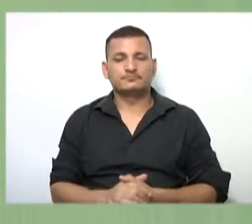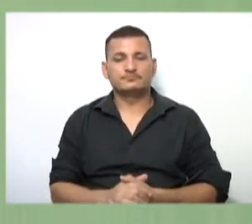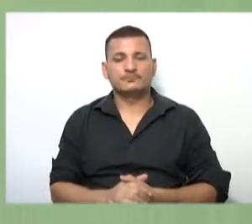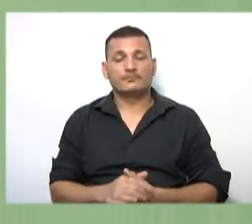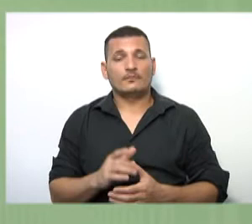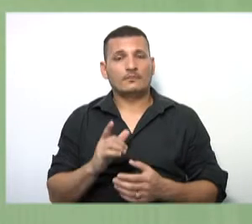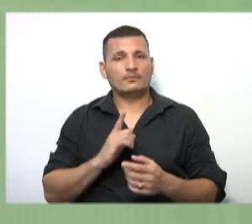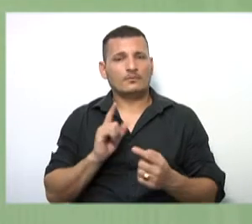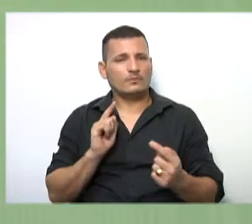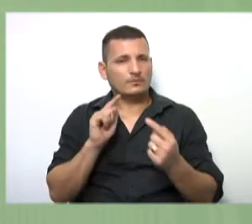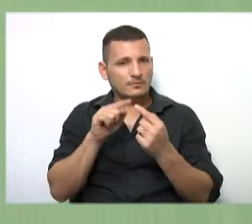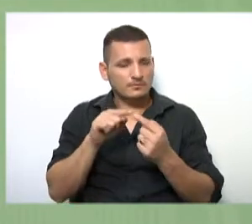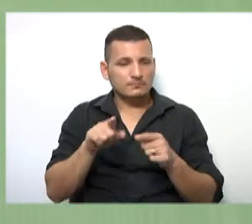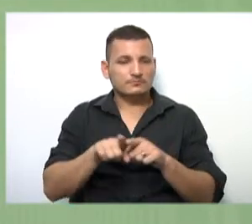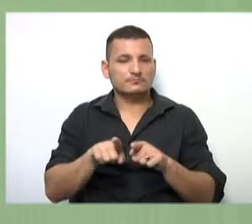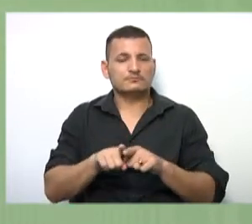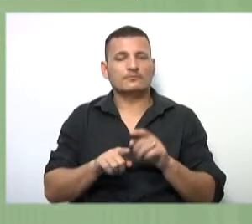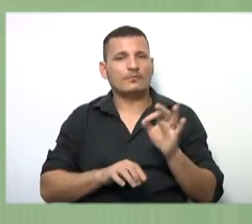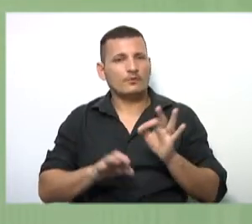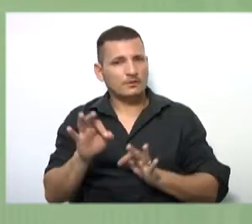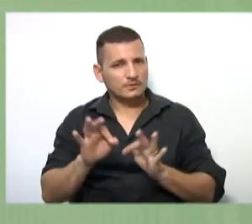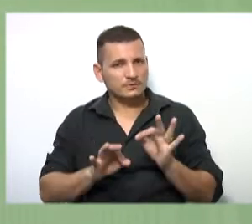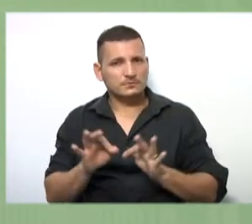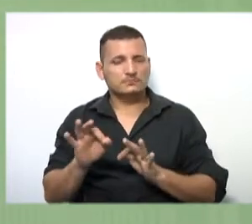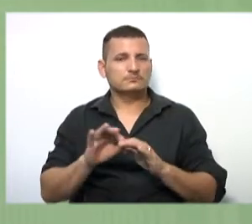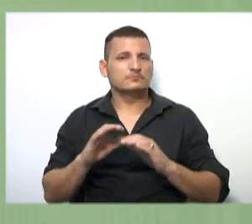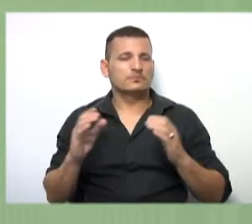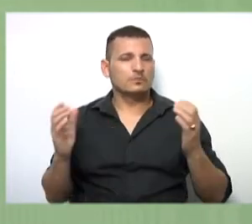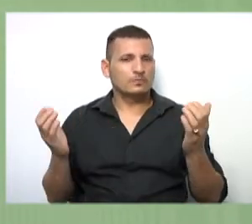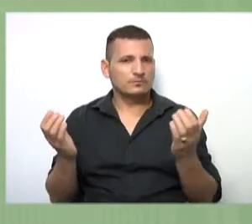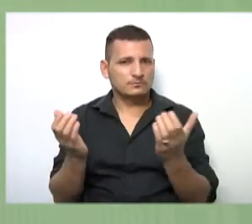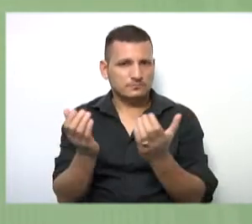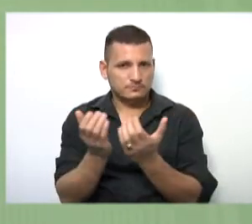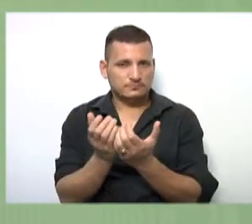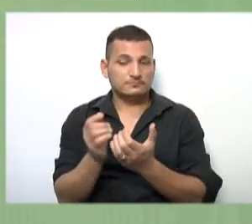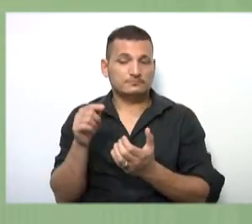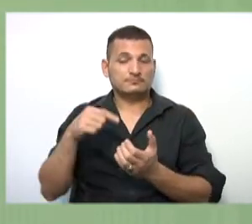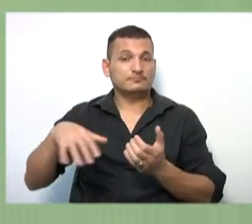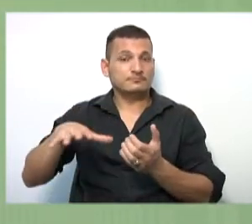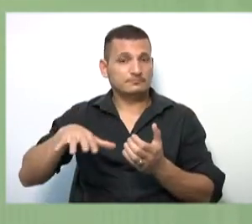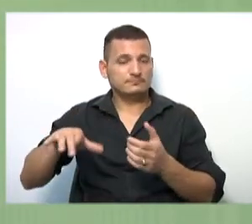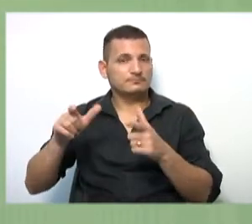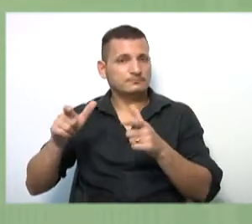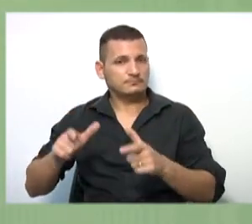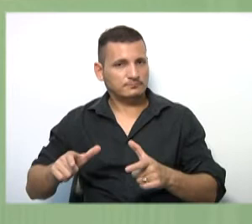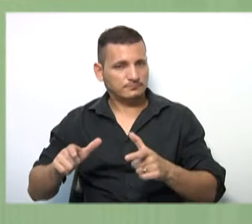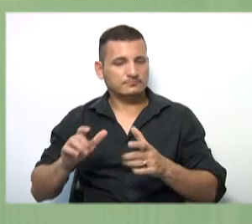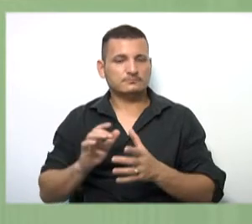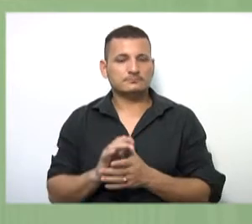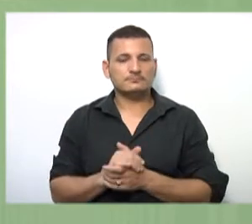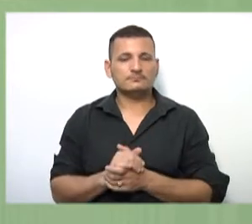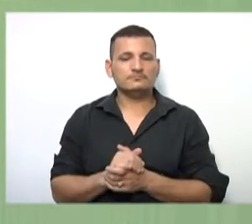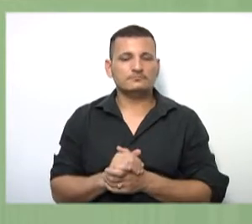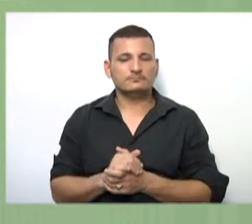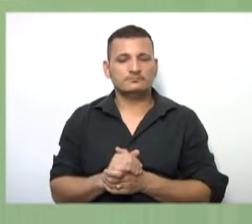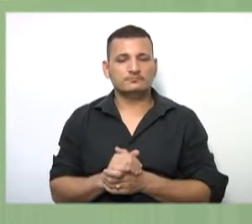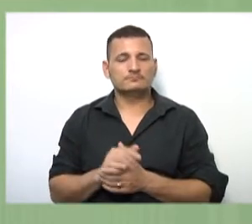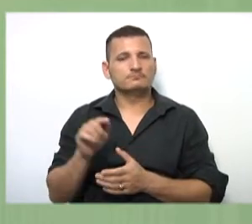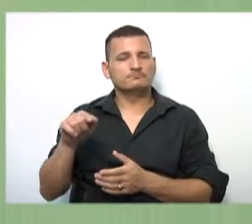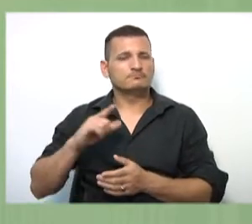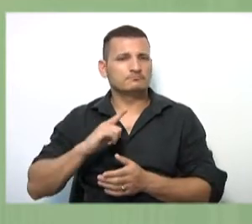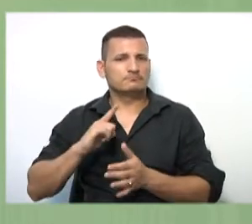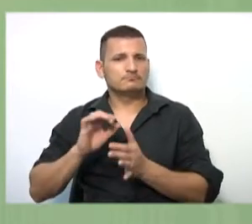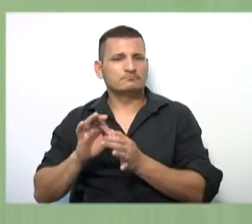como objetivo organizar as comunidades residentes em pontos turísticos, para que se